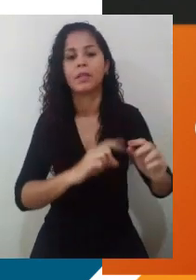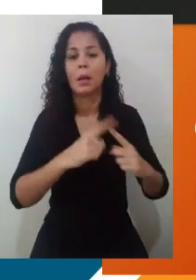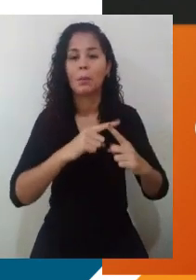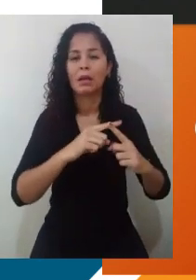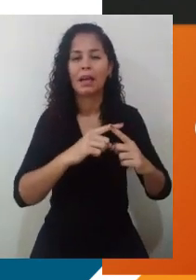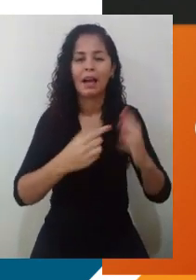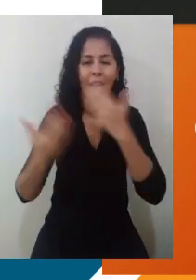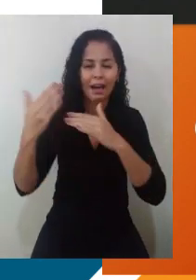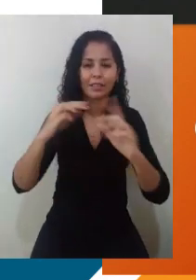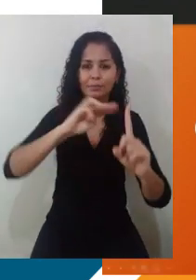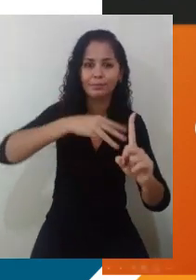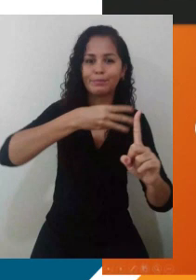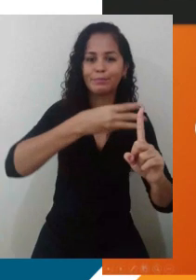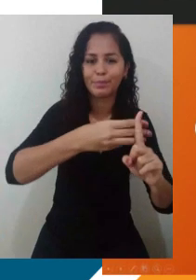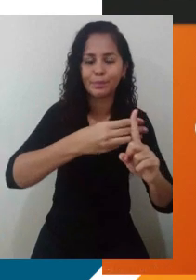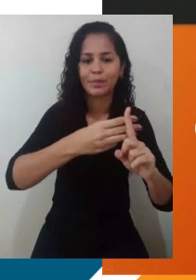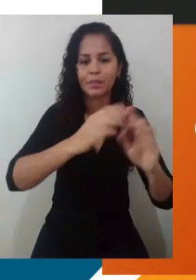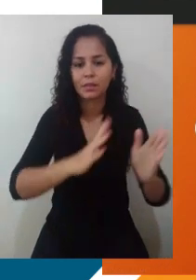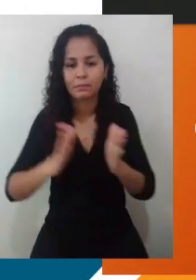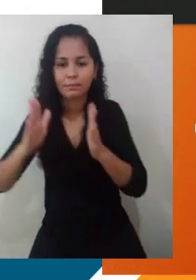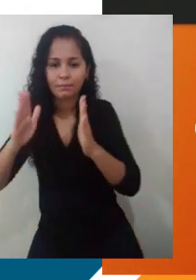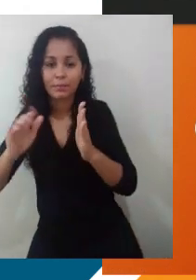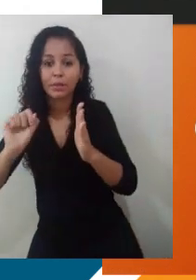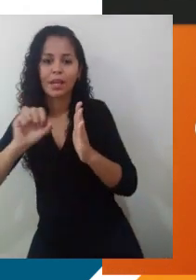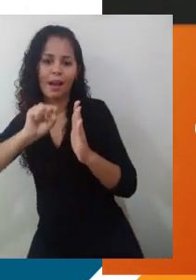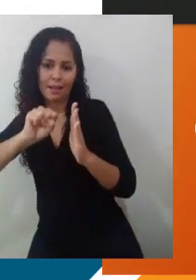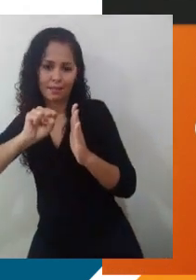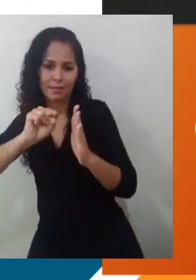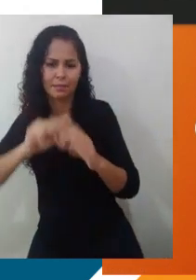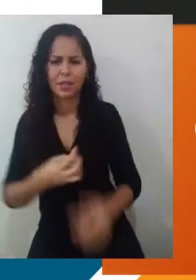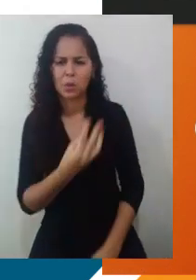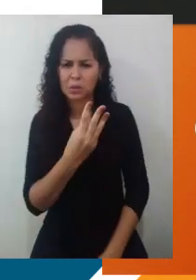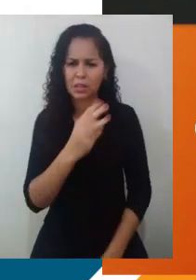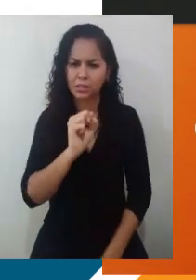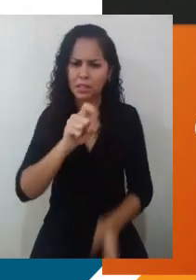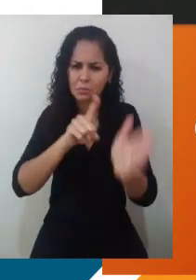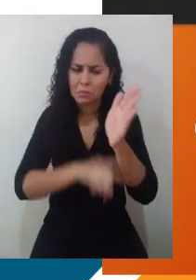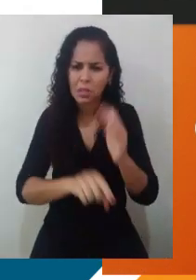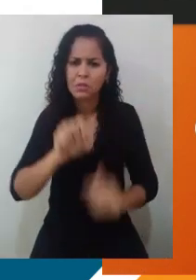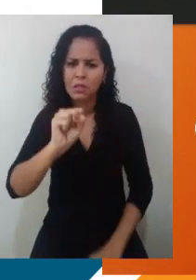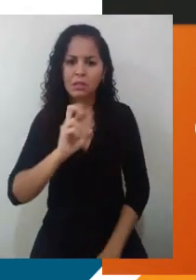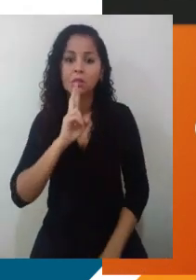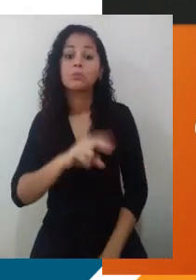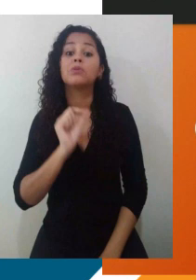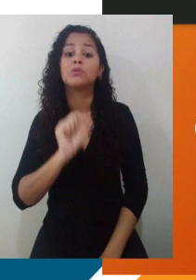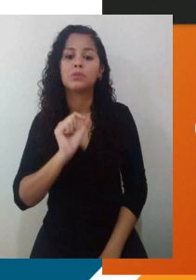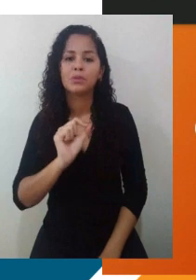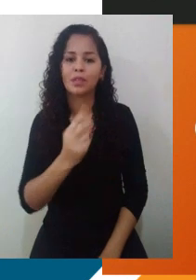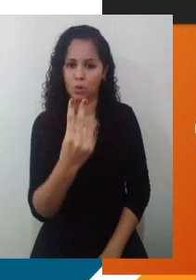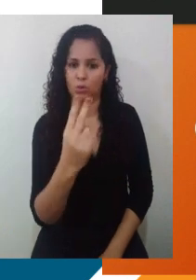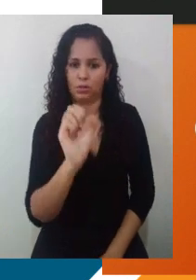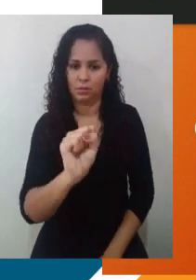parcelas foram triplicadas, e o segundo bloco corresponde a S. Portanto, se nós estamos fazendo 3S menos S, o resultado